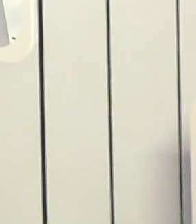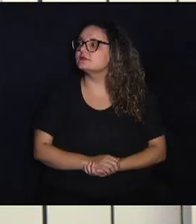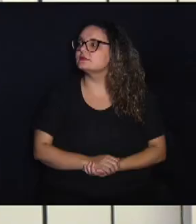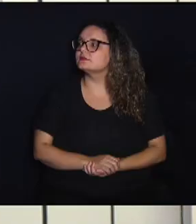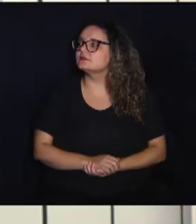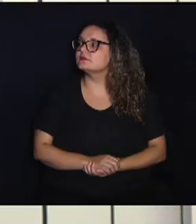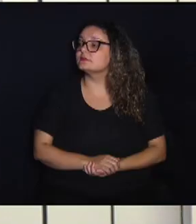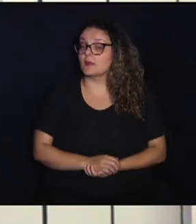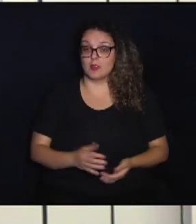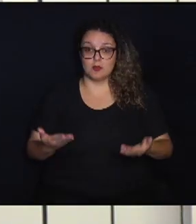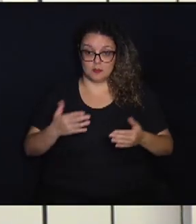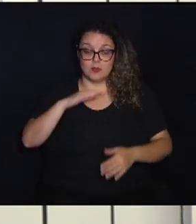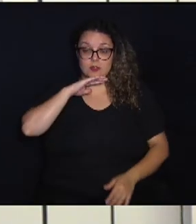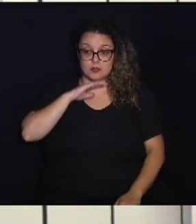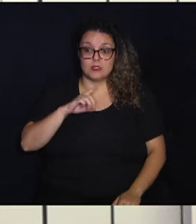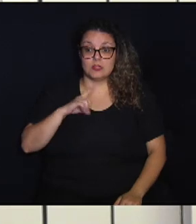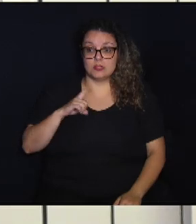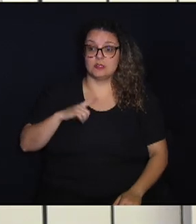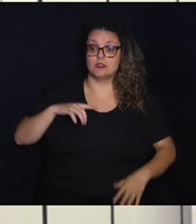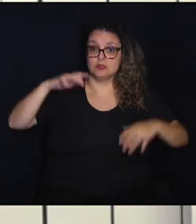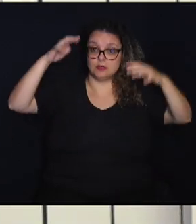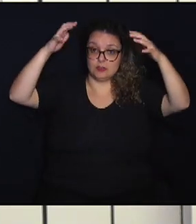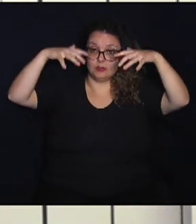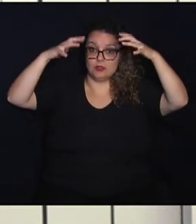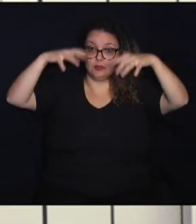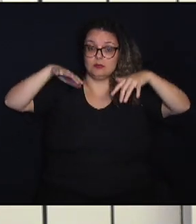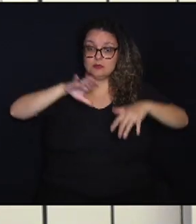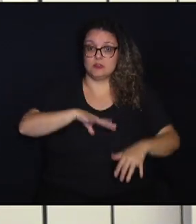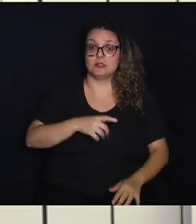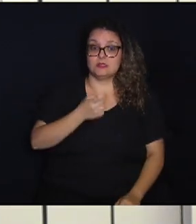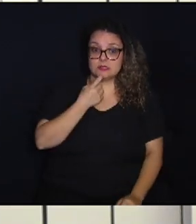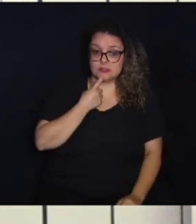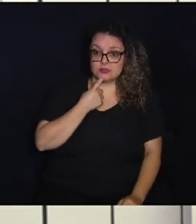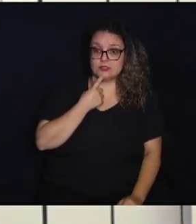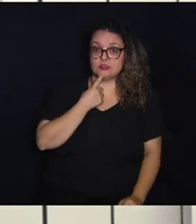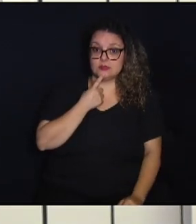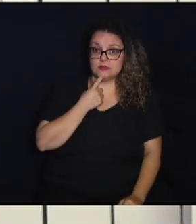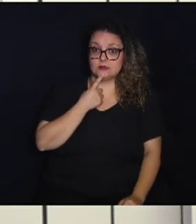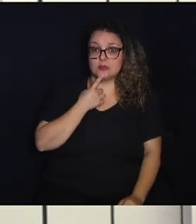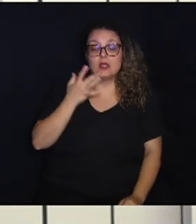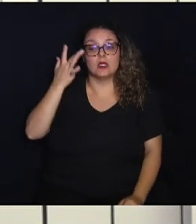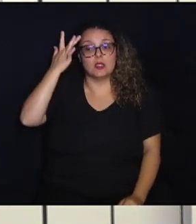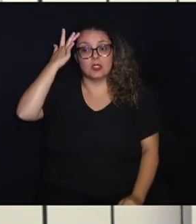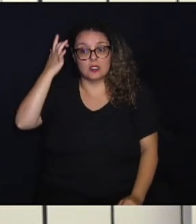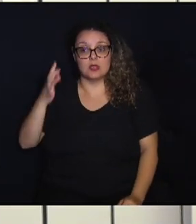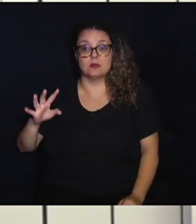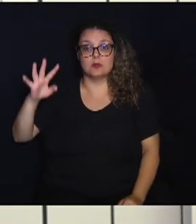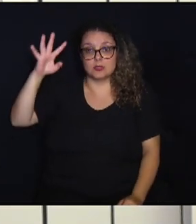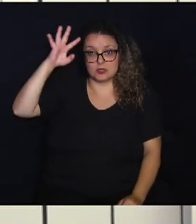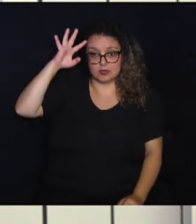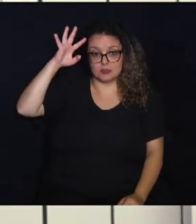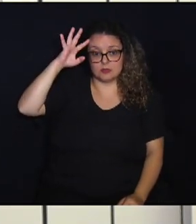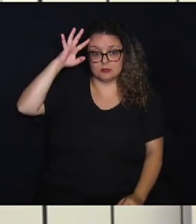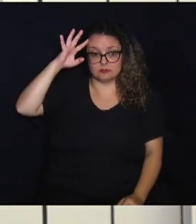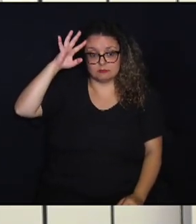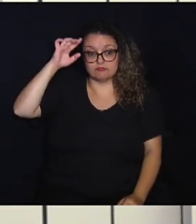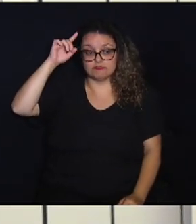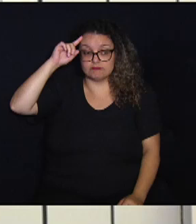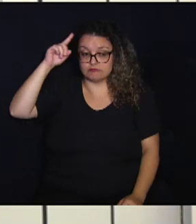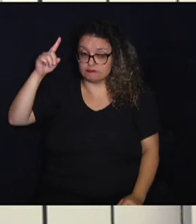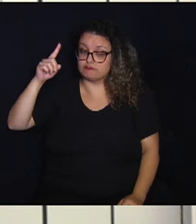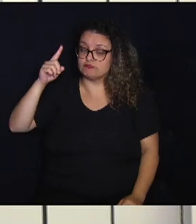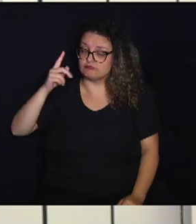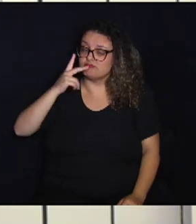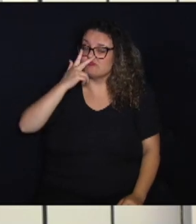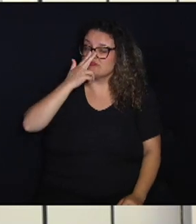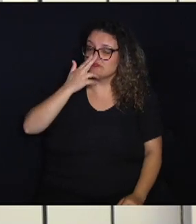Para hoje à tarde tem previsão de chuva aqui para a cidade de Campinas e amanhã, quarta-feira, o dia deve ser